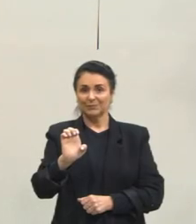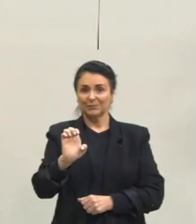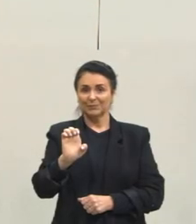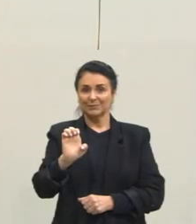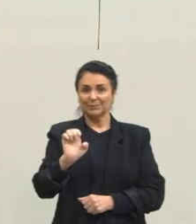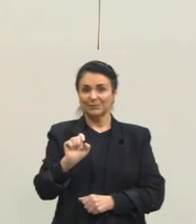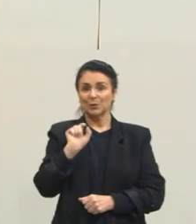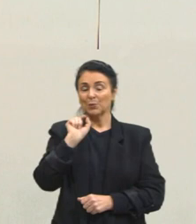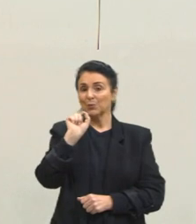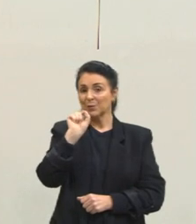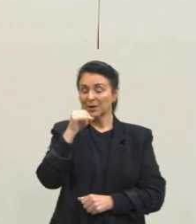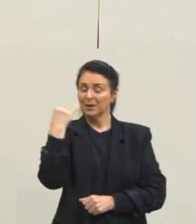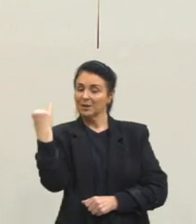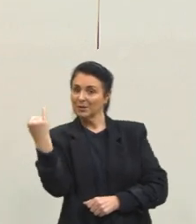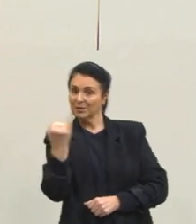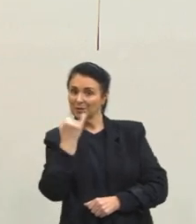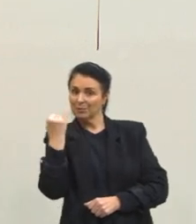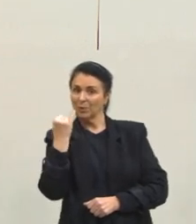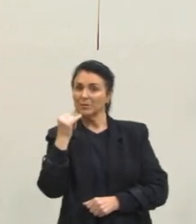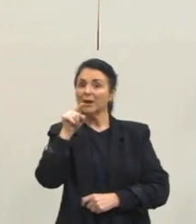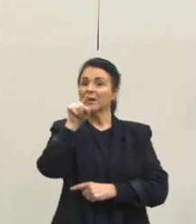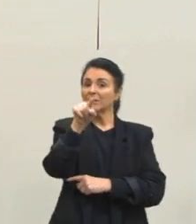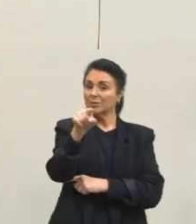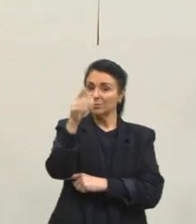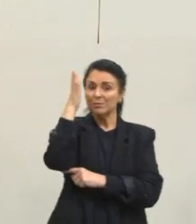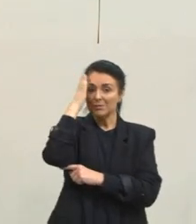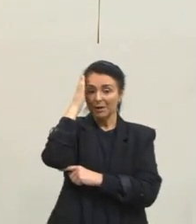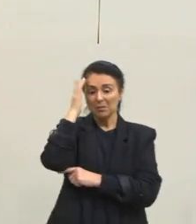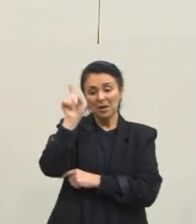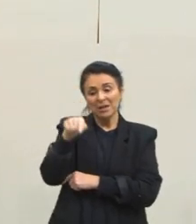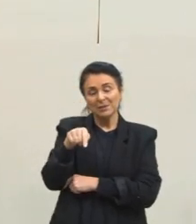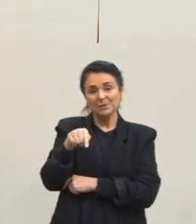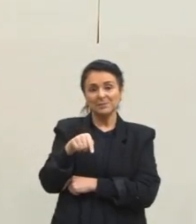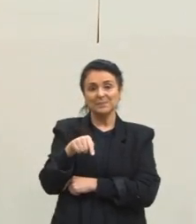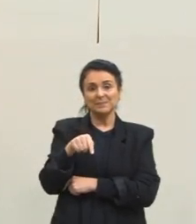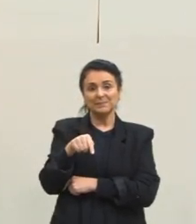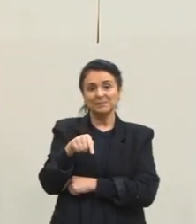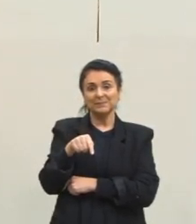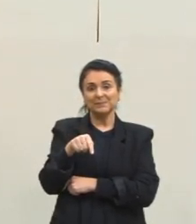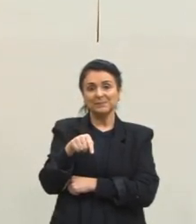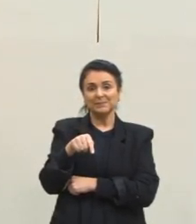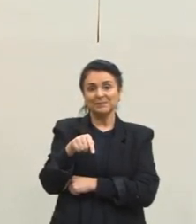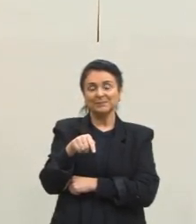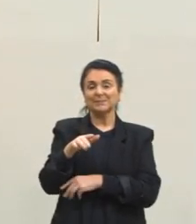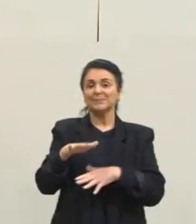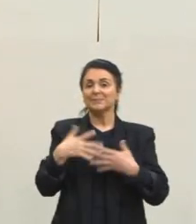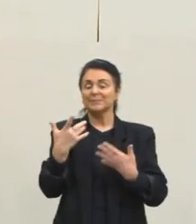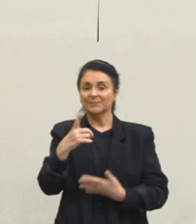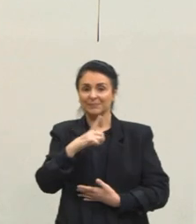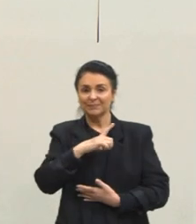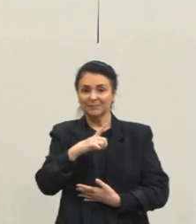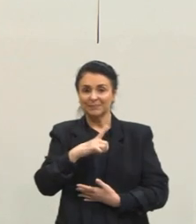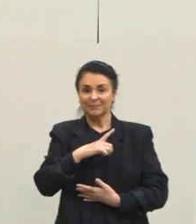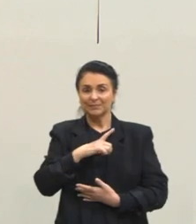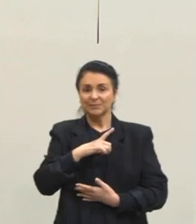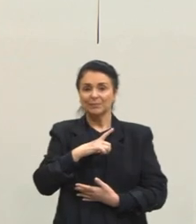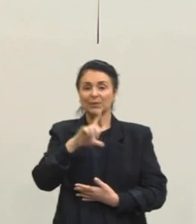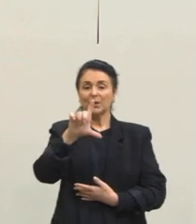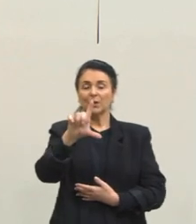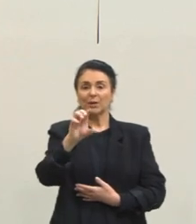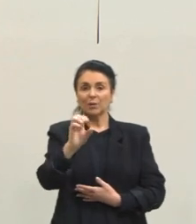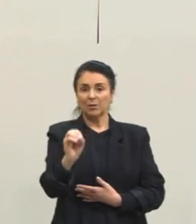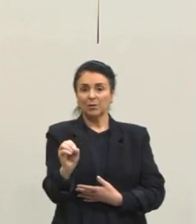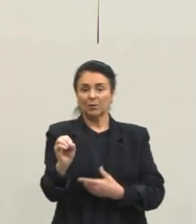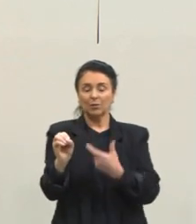paz isso o que importa é que você saiba é isso tá então nós temos aí o